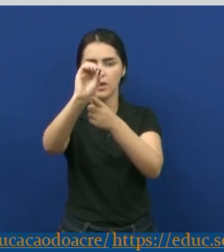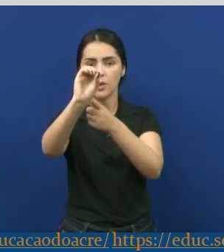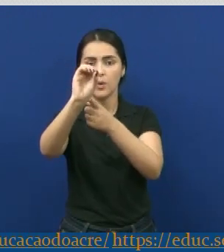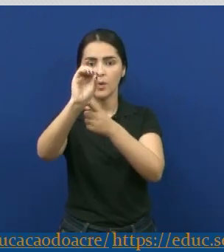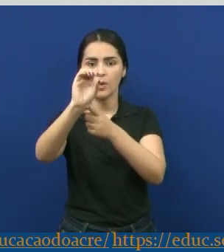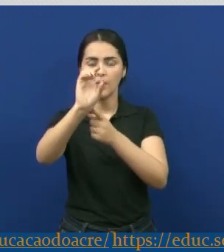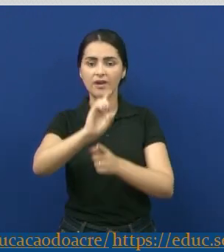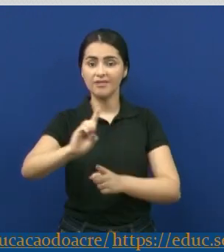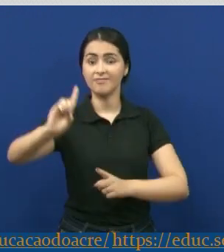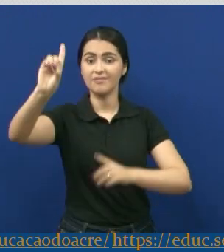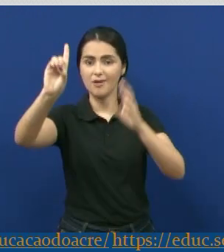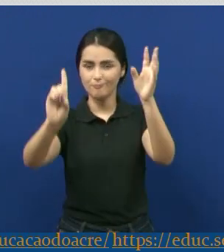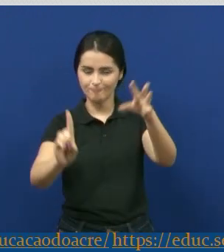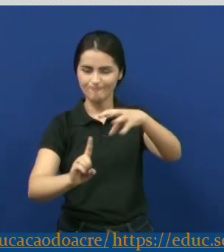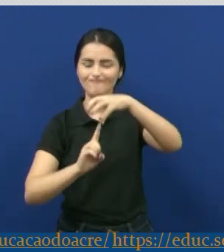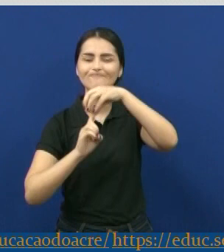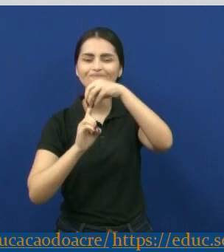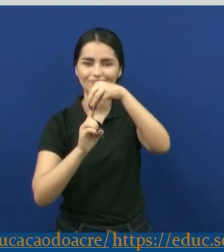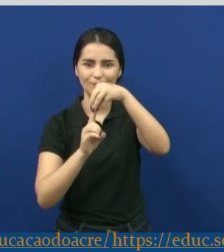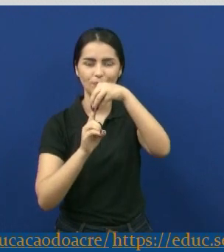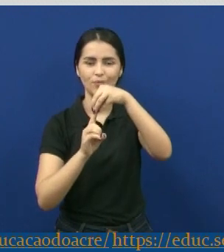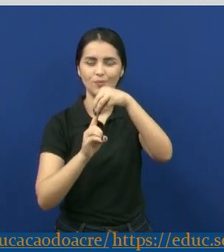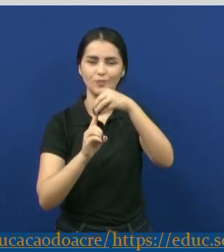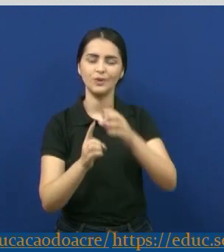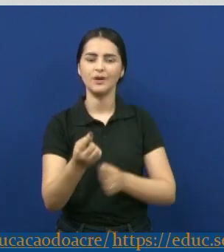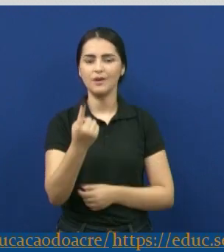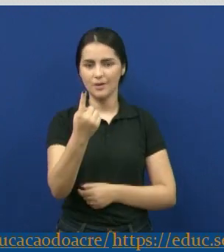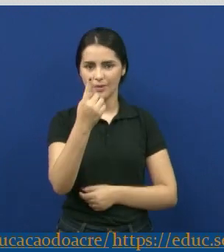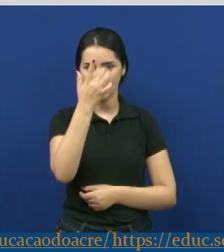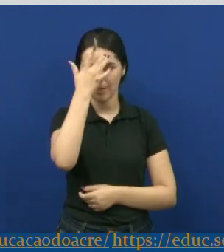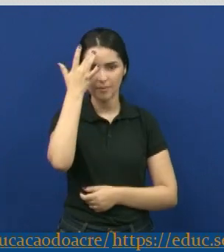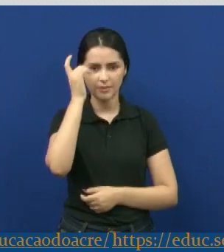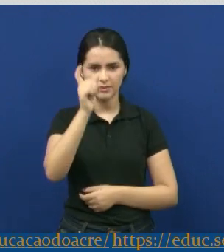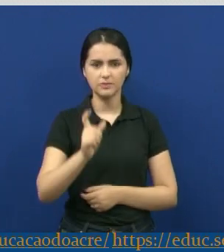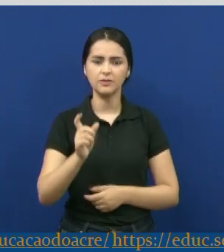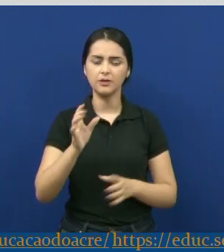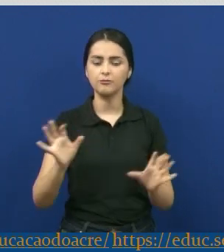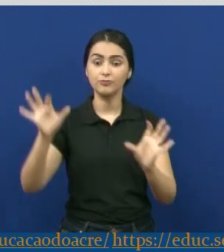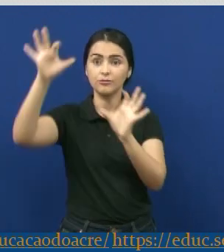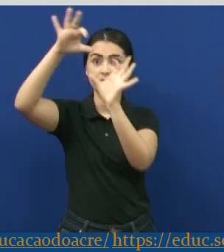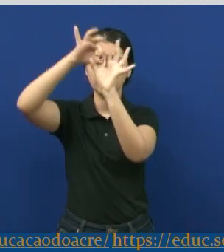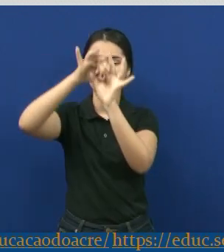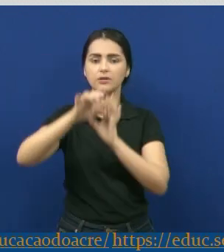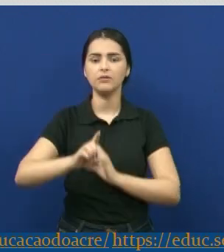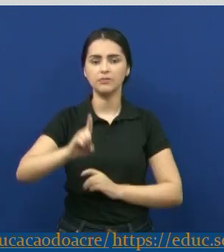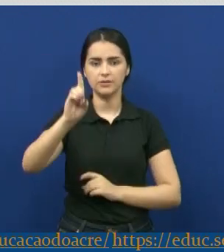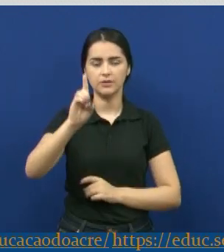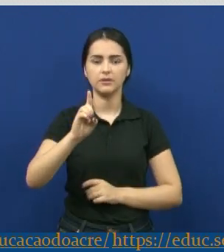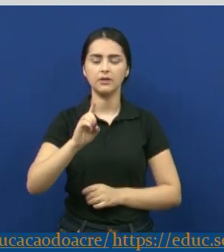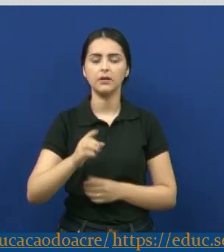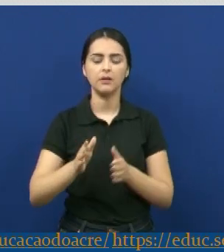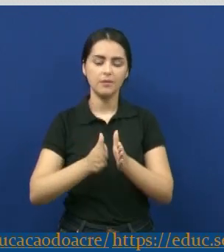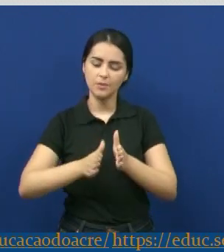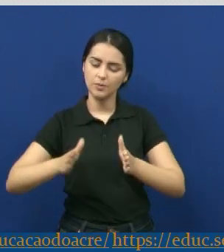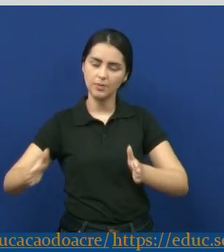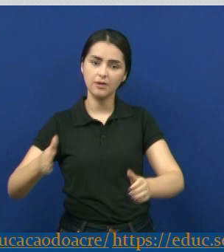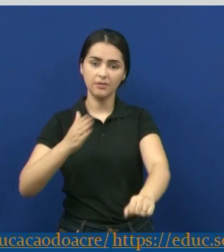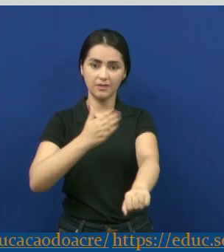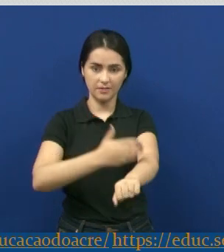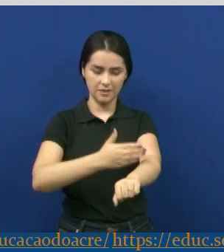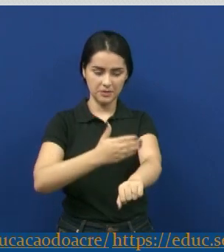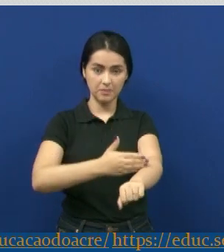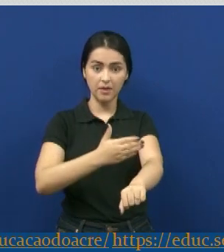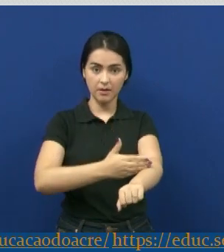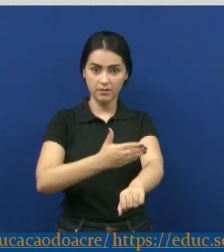né, centrismo, esse poder aliado ao poder divino. Durante o período da Idade Média, quem exercia